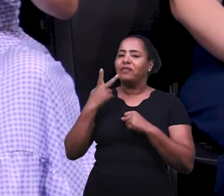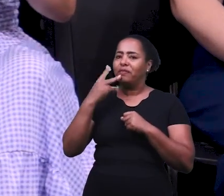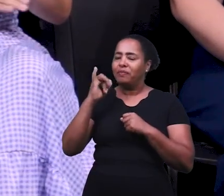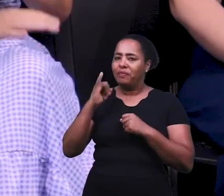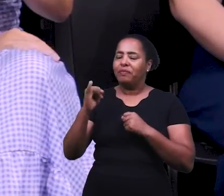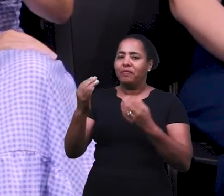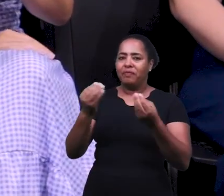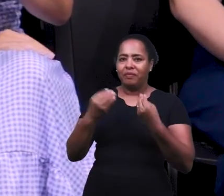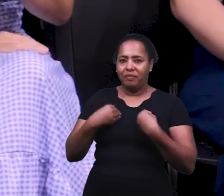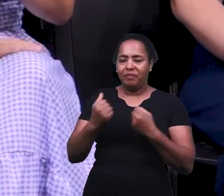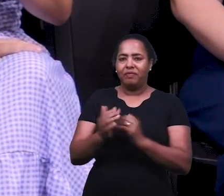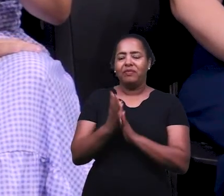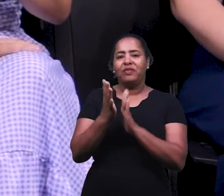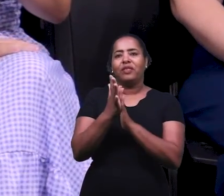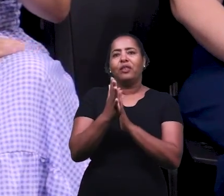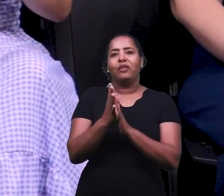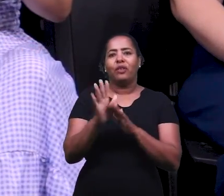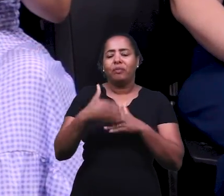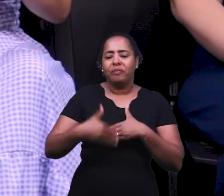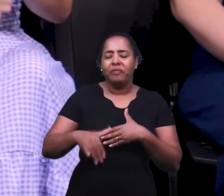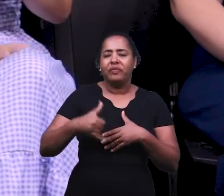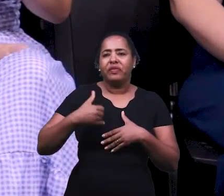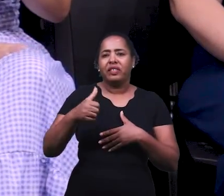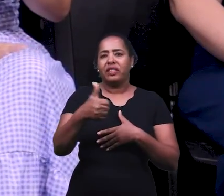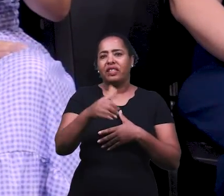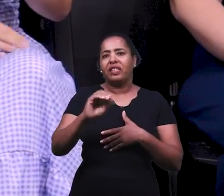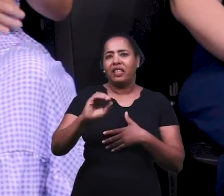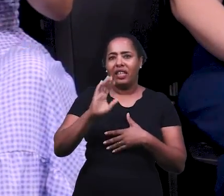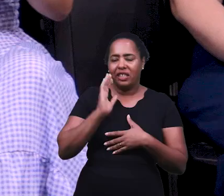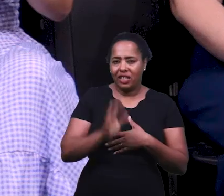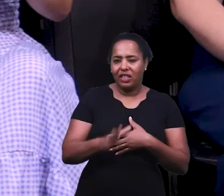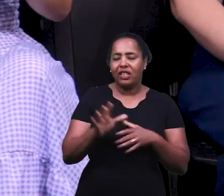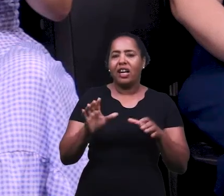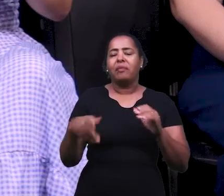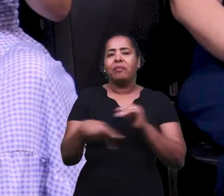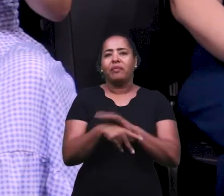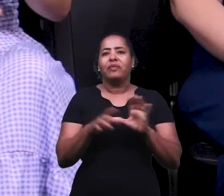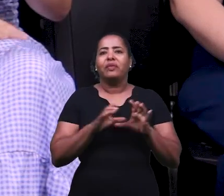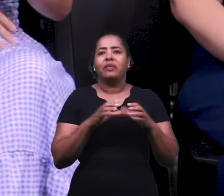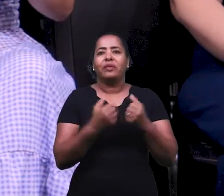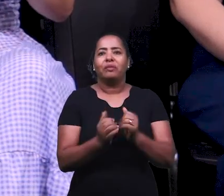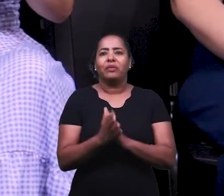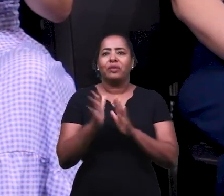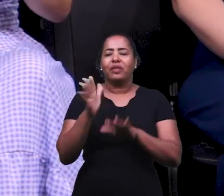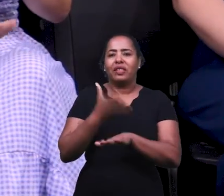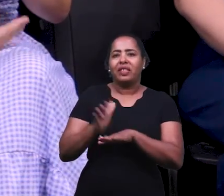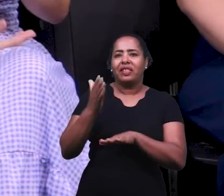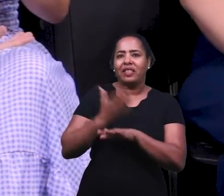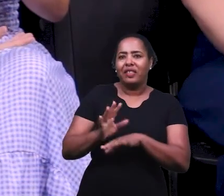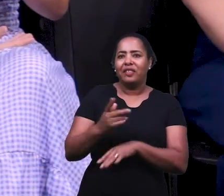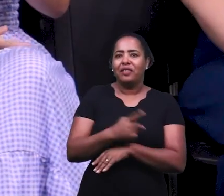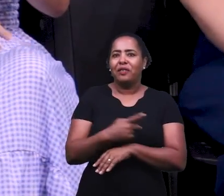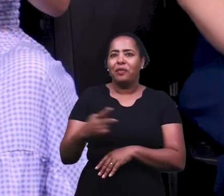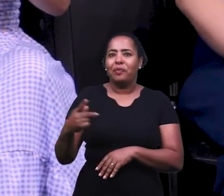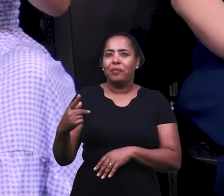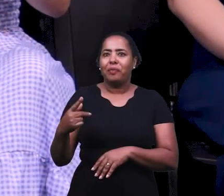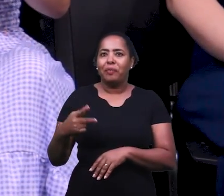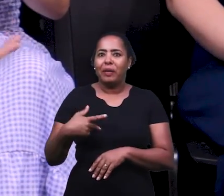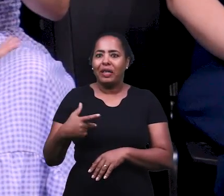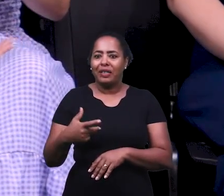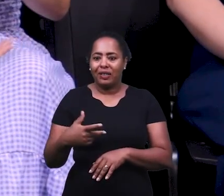essa foi uma herança que meu pai me deixou, né? O louvor. E a partir de 10 anos, eu já estava ali no grupo de